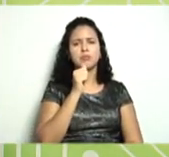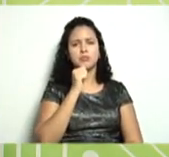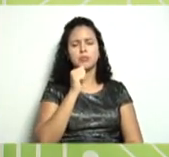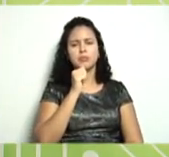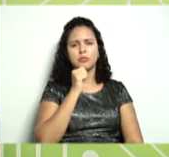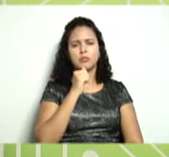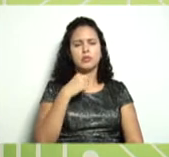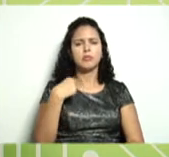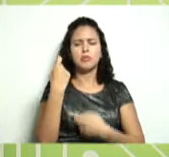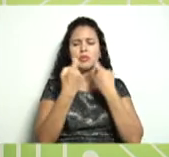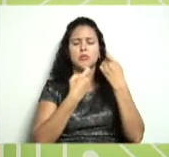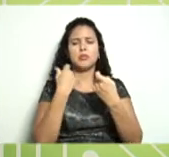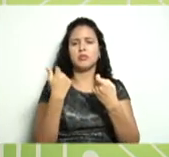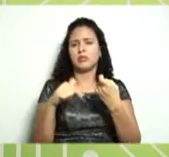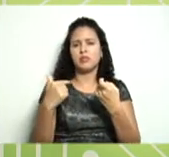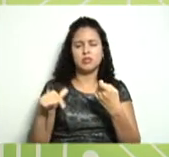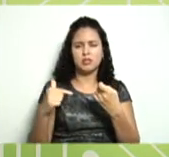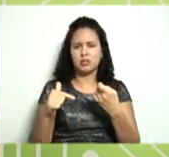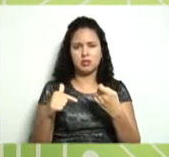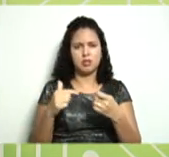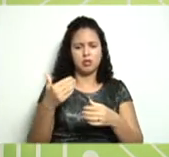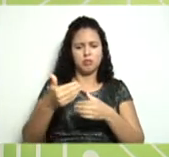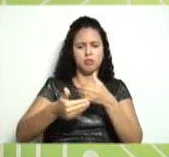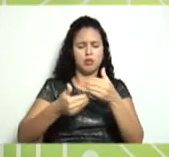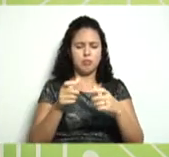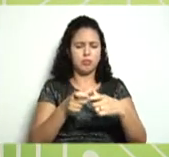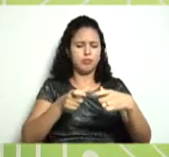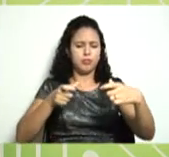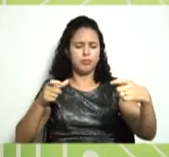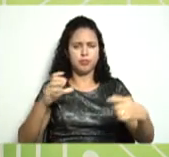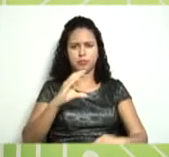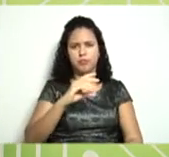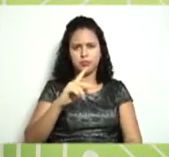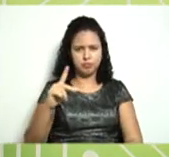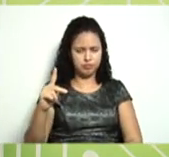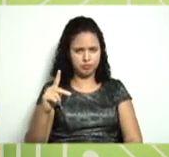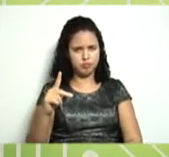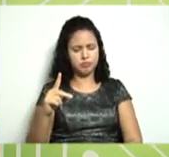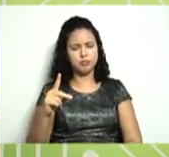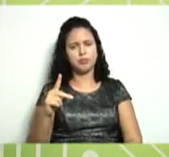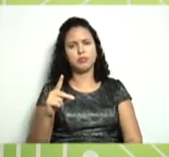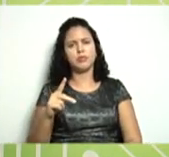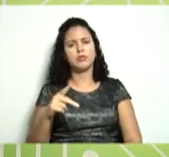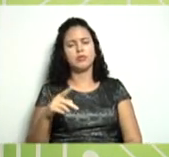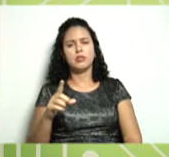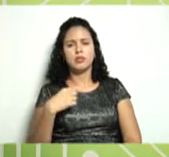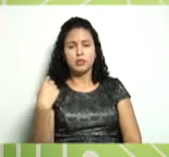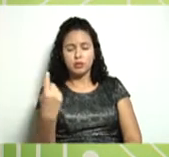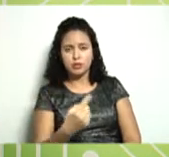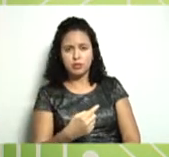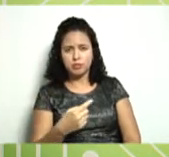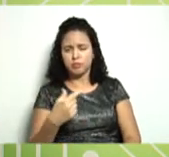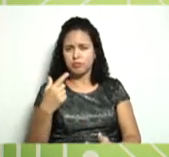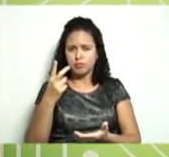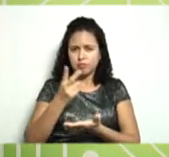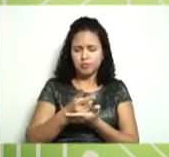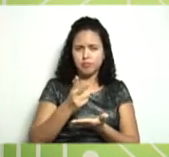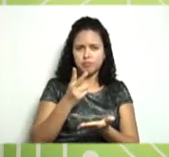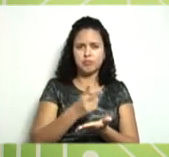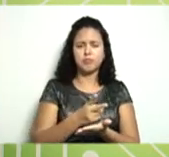o crescimento da minha cooperativa, do local onde eu estou. Então, nós temos que sempre